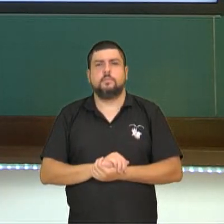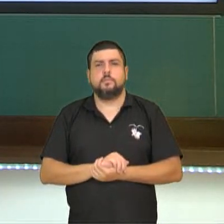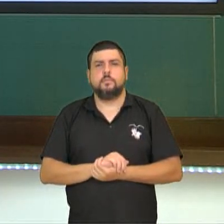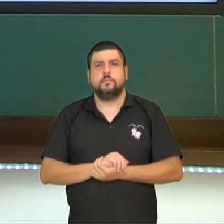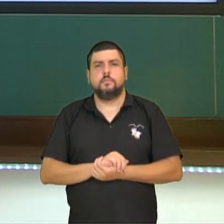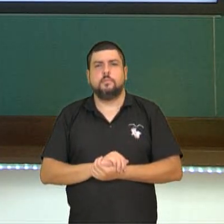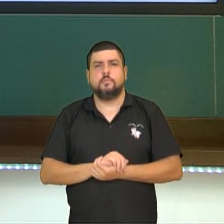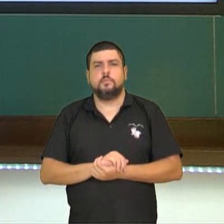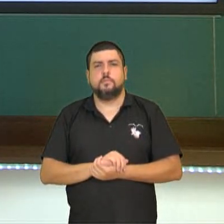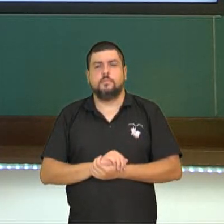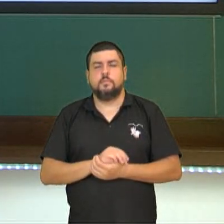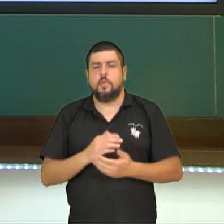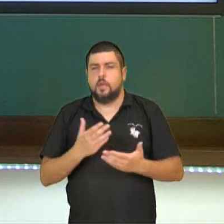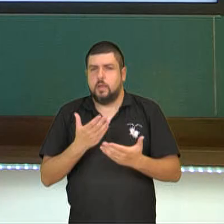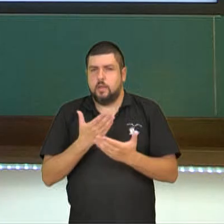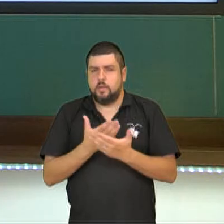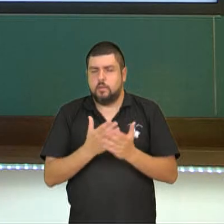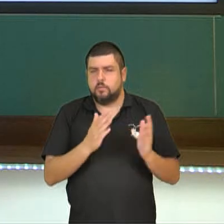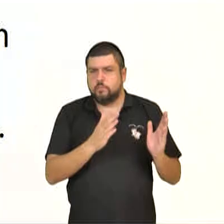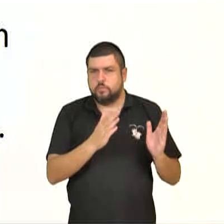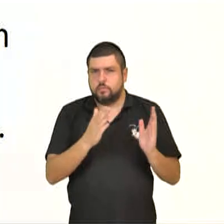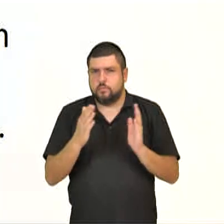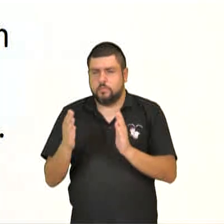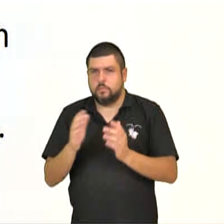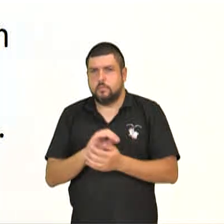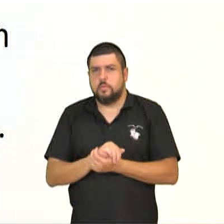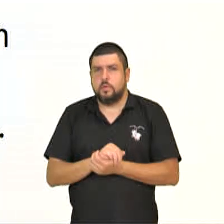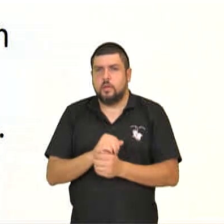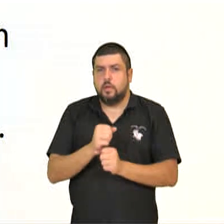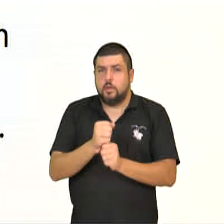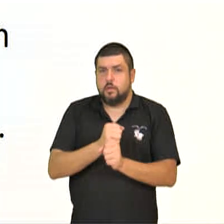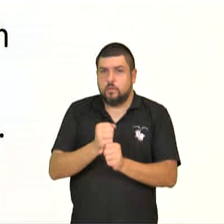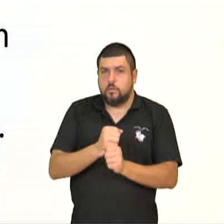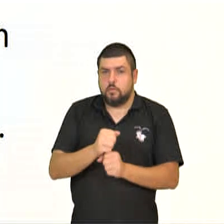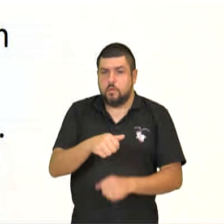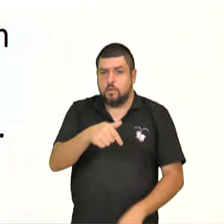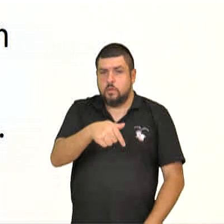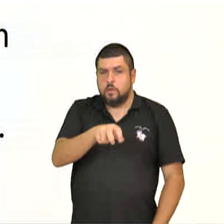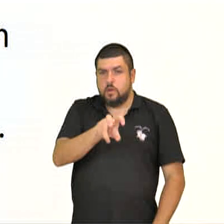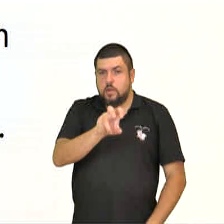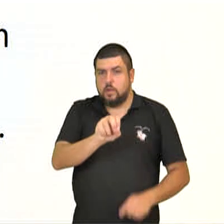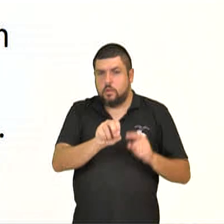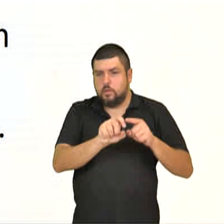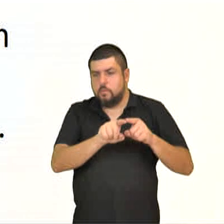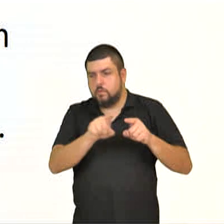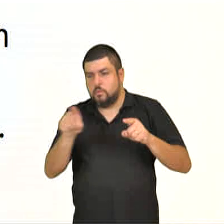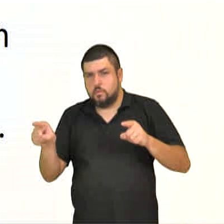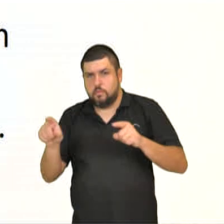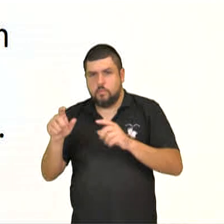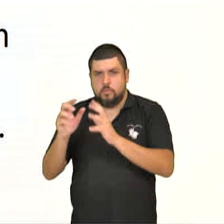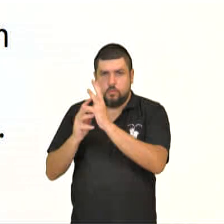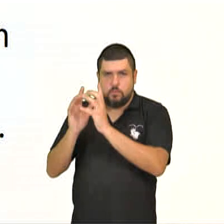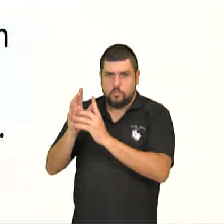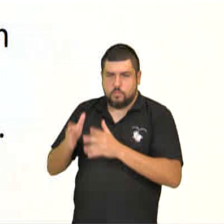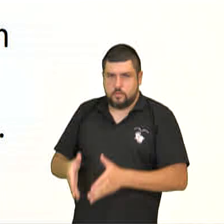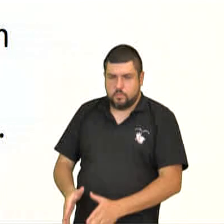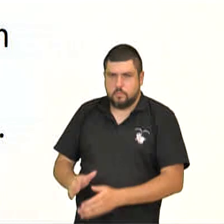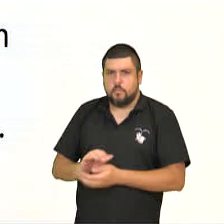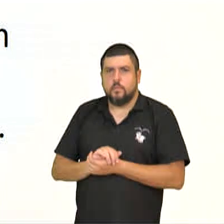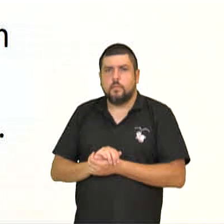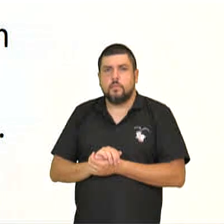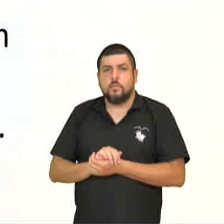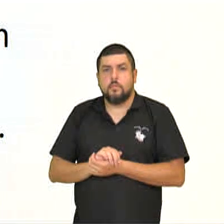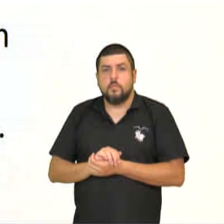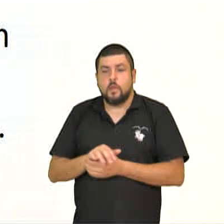ver com o professor Roberto nesta aula, por volta de 750 a.C., após uma guerra prolongada, os cuxitas